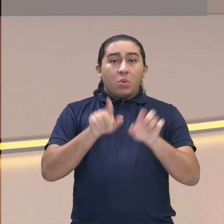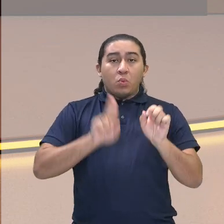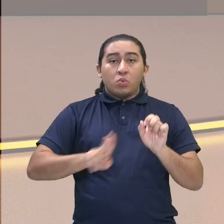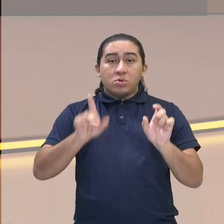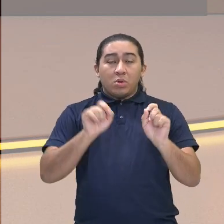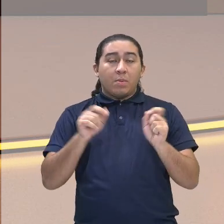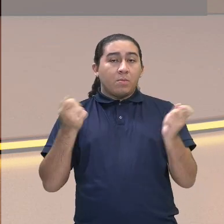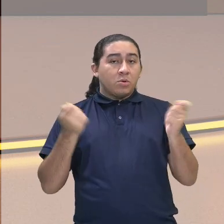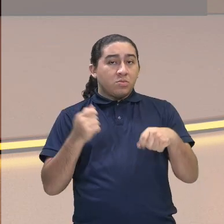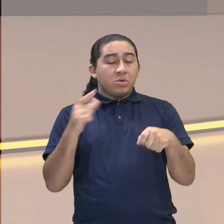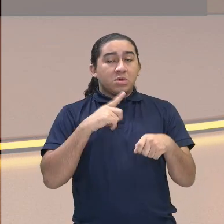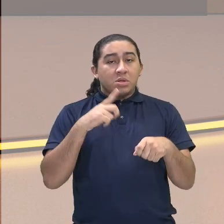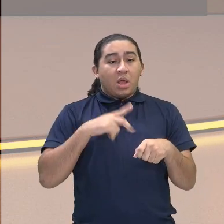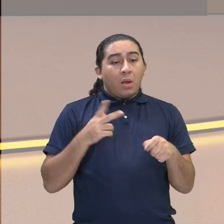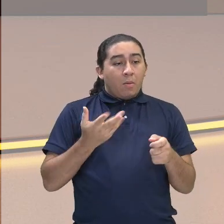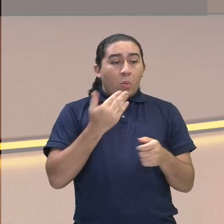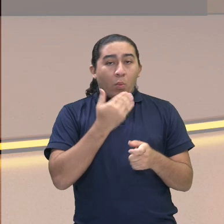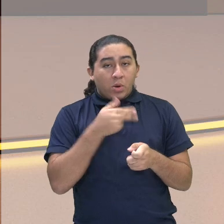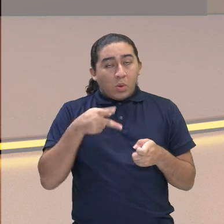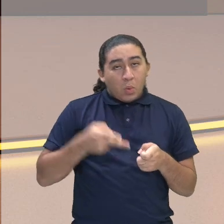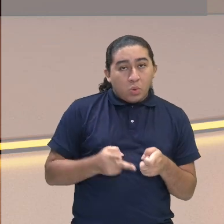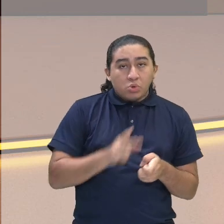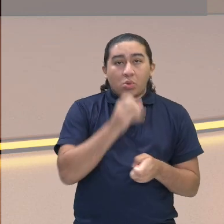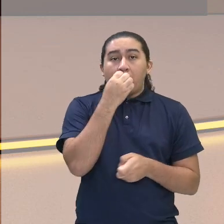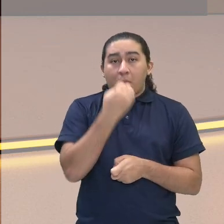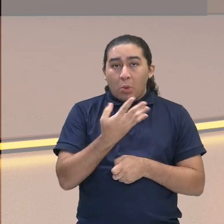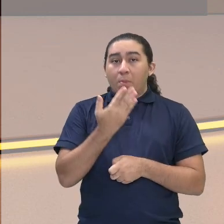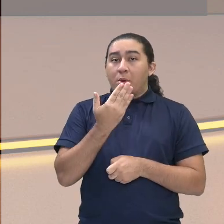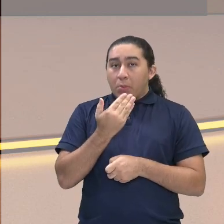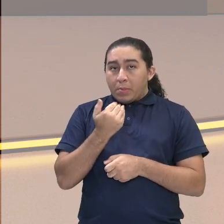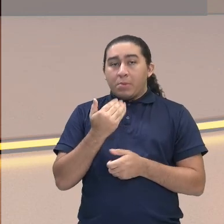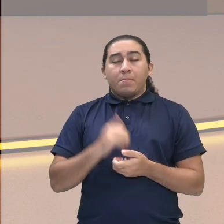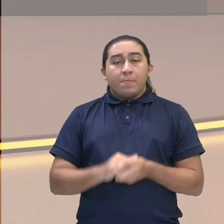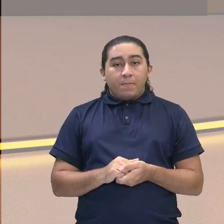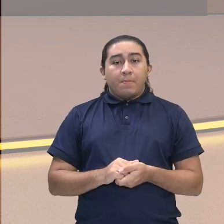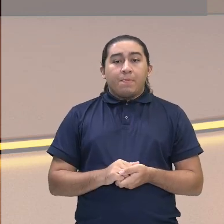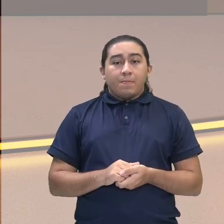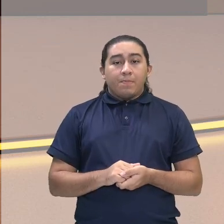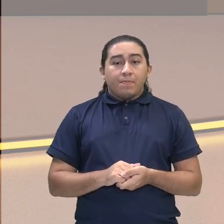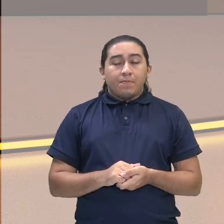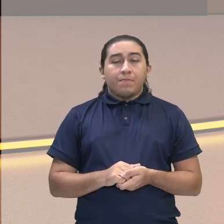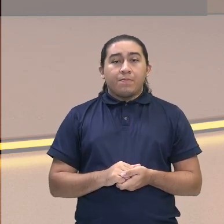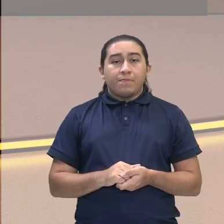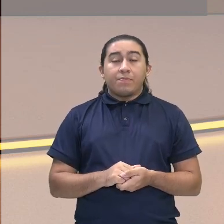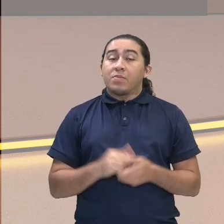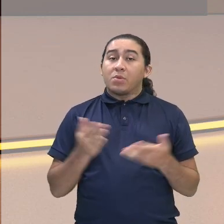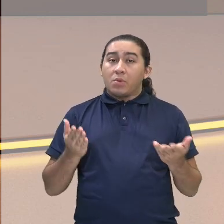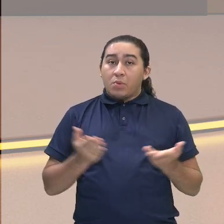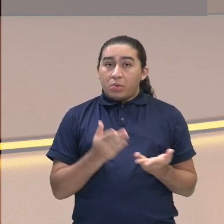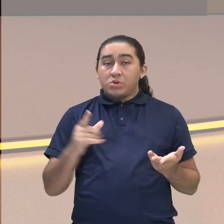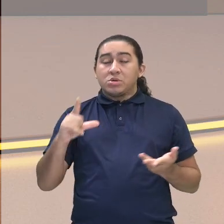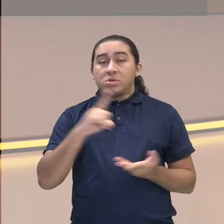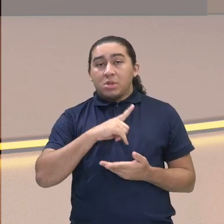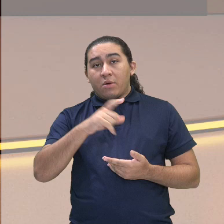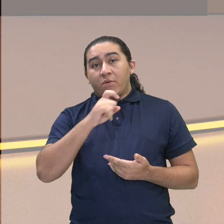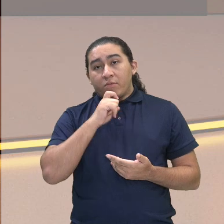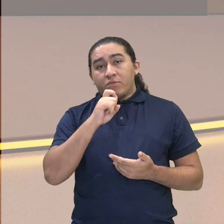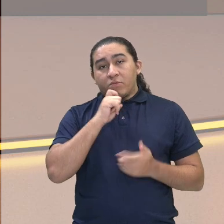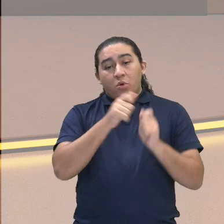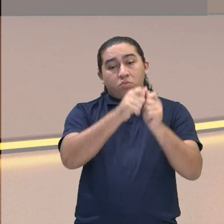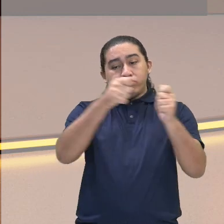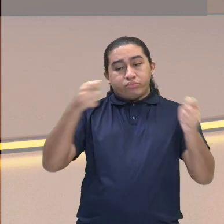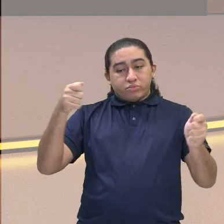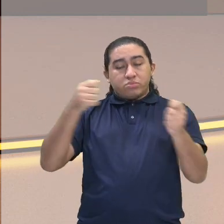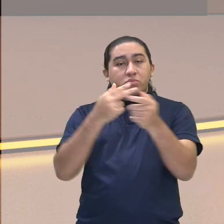os alimentos, mesmo nós tendo hoje vários aparelhos de refrigeração que também têm esse propósito, como geladeiras